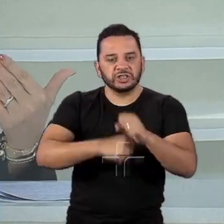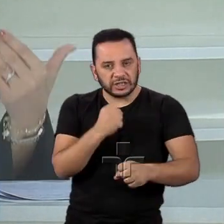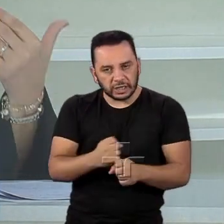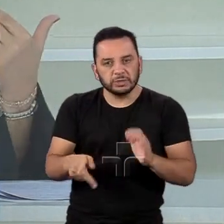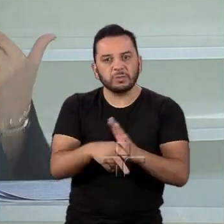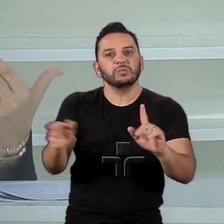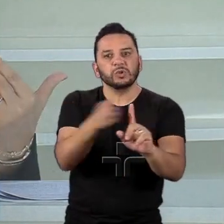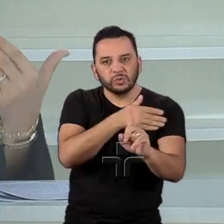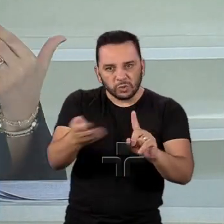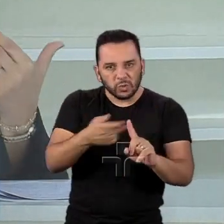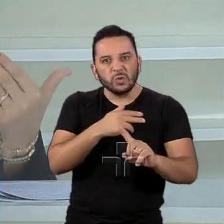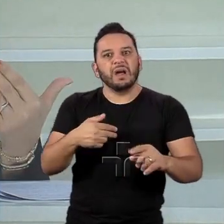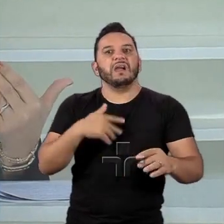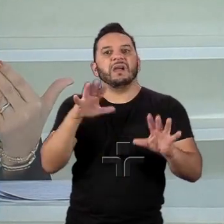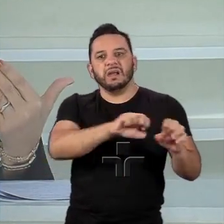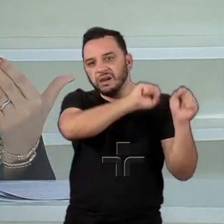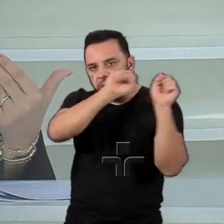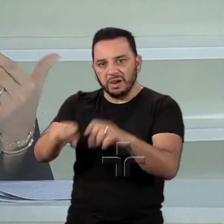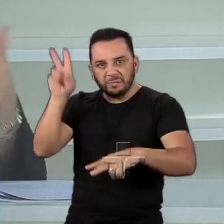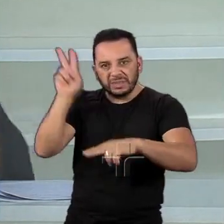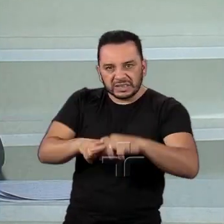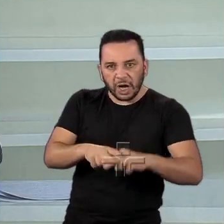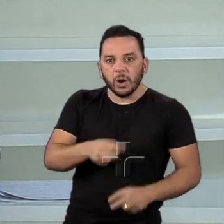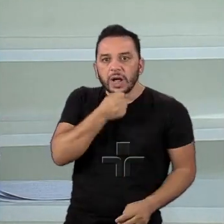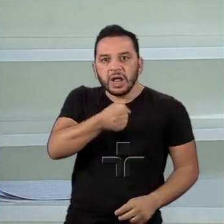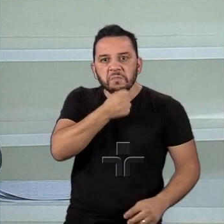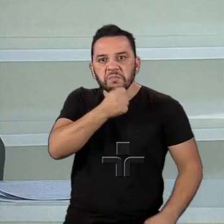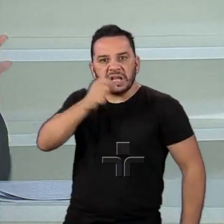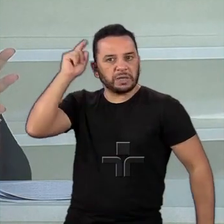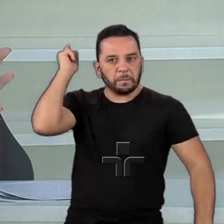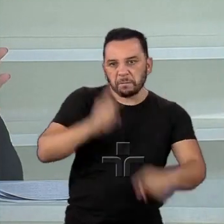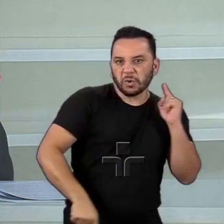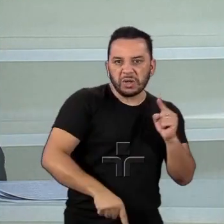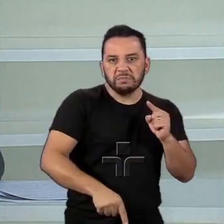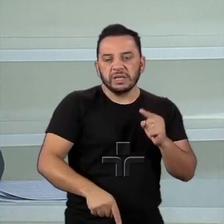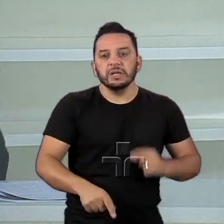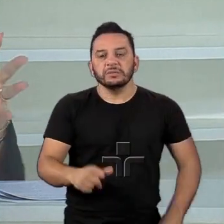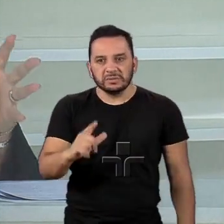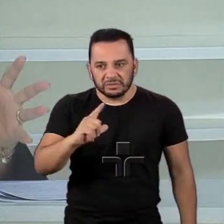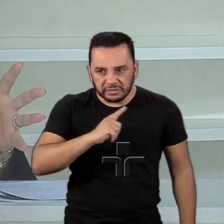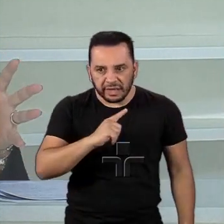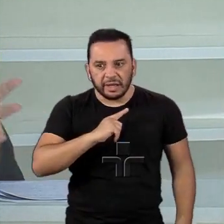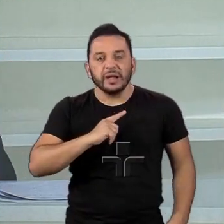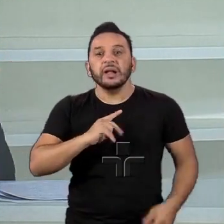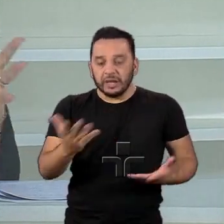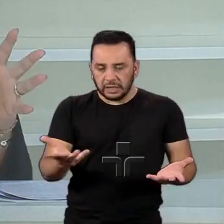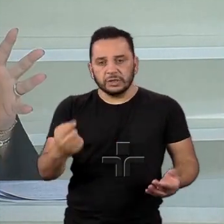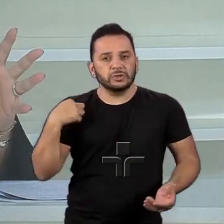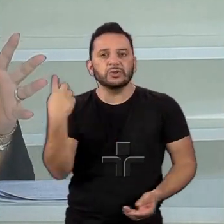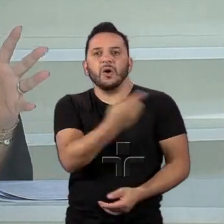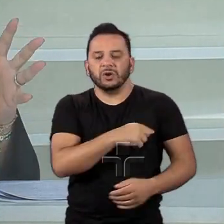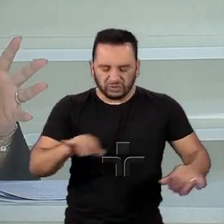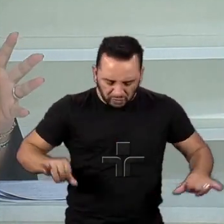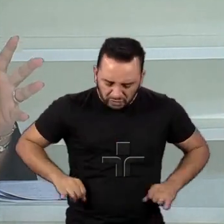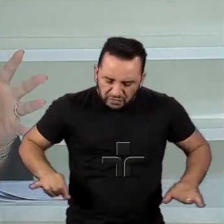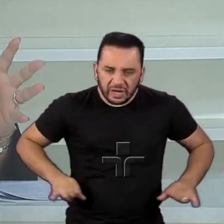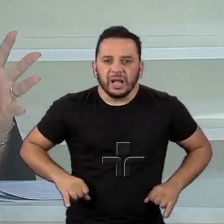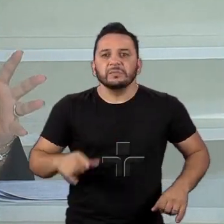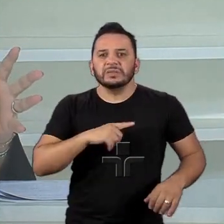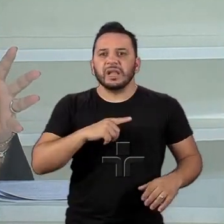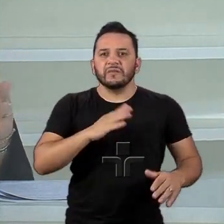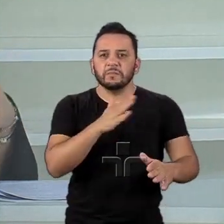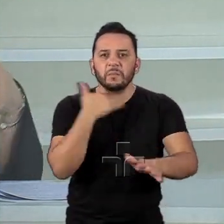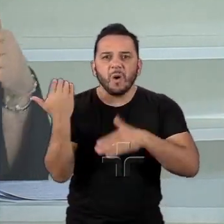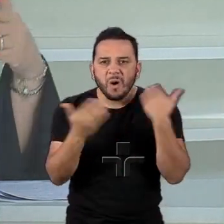prisões, sem direito à imprensa, com total limitação, e sofremos muitas mortes foram trazidas